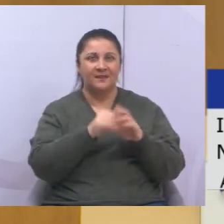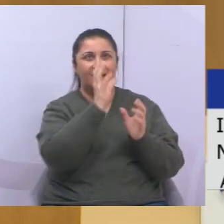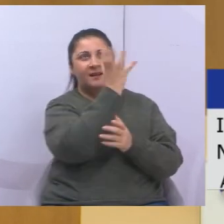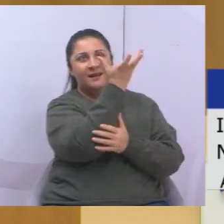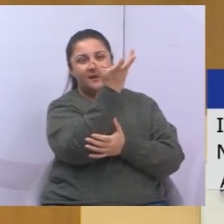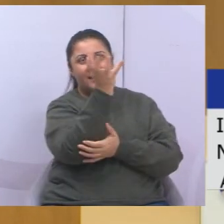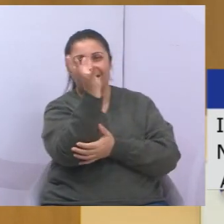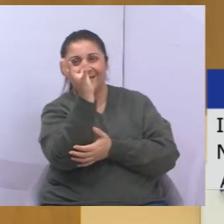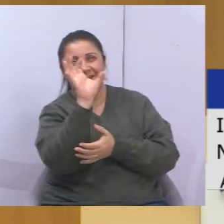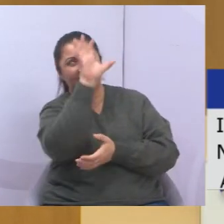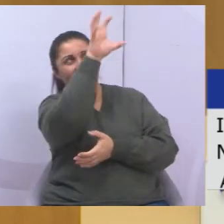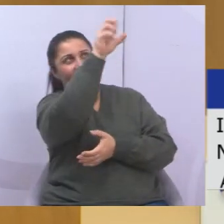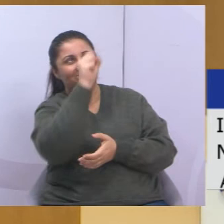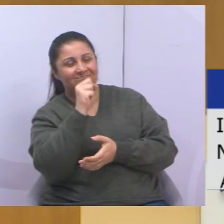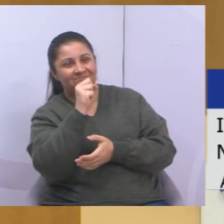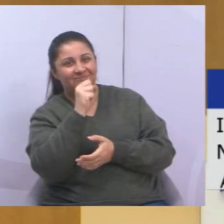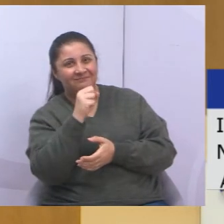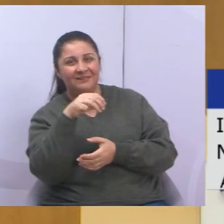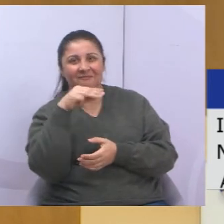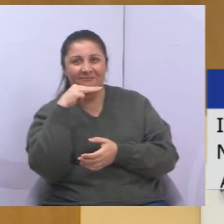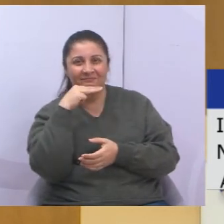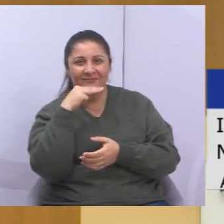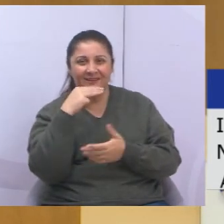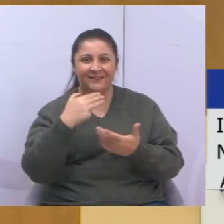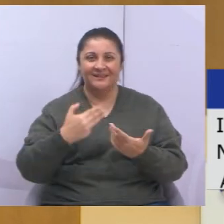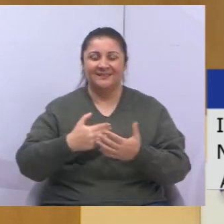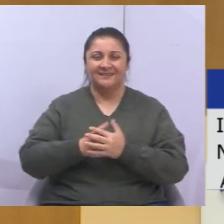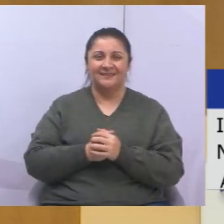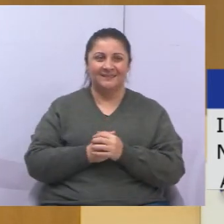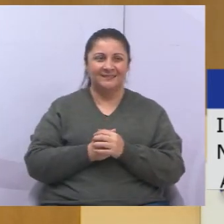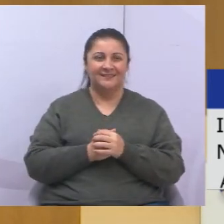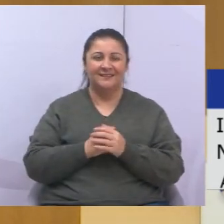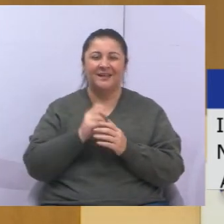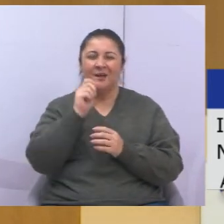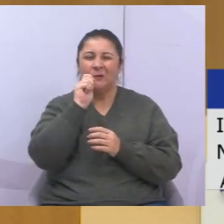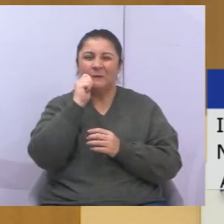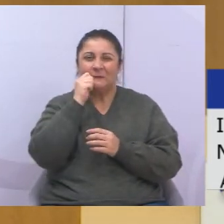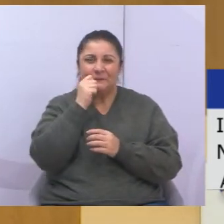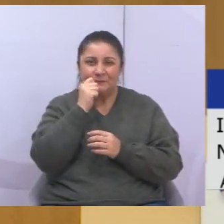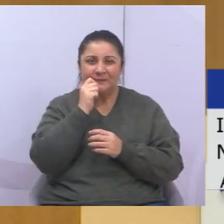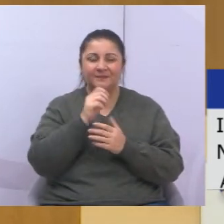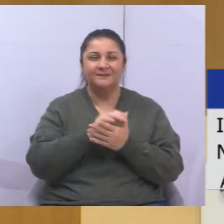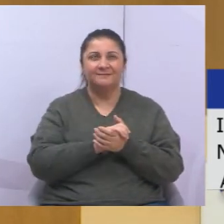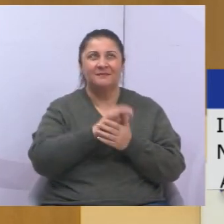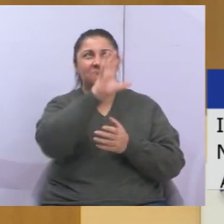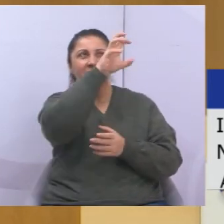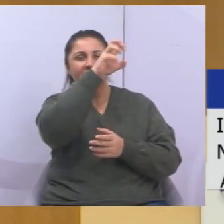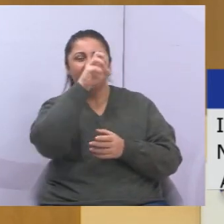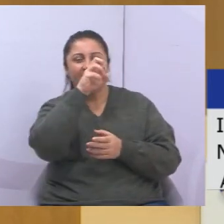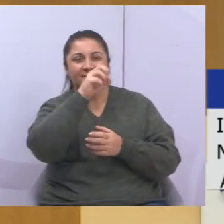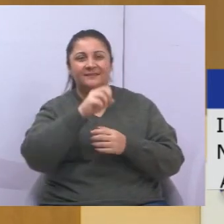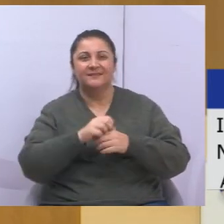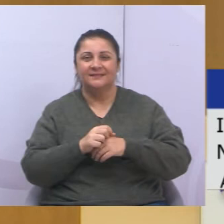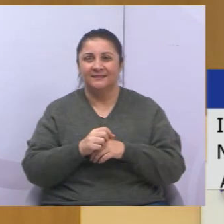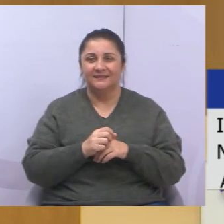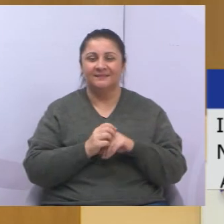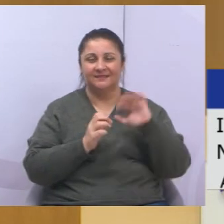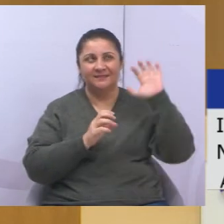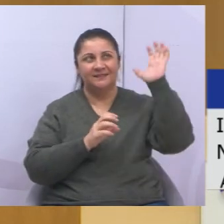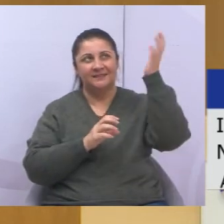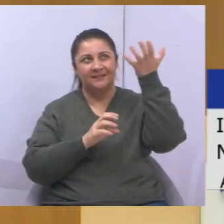com sal, comi goiaba com sal, limão, tá? Brinquei